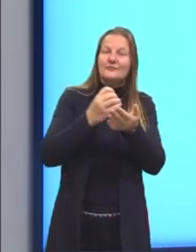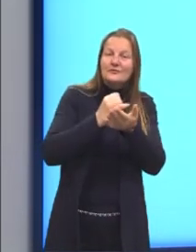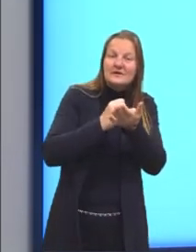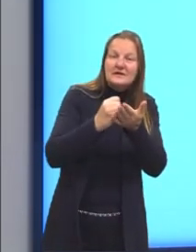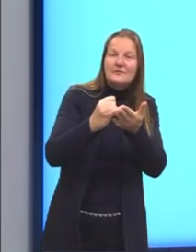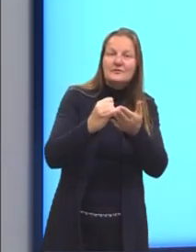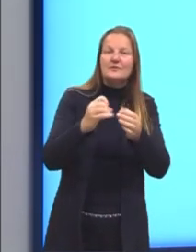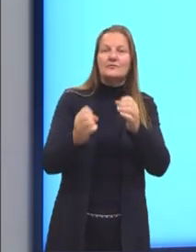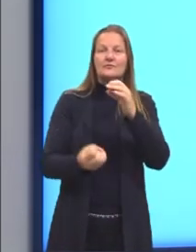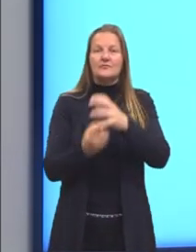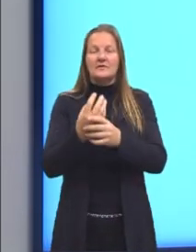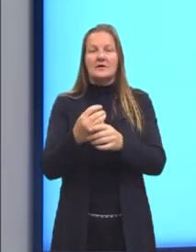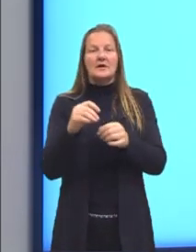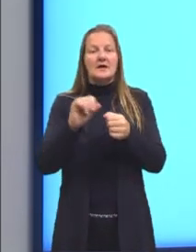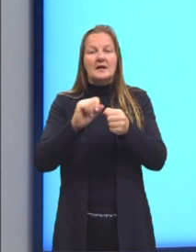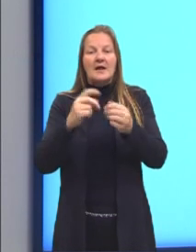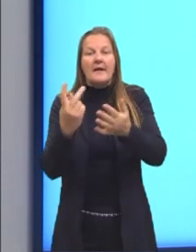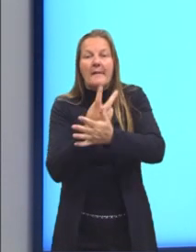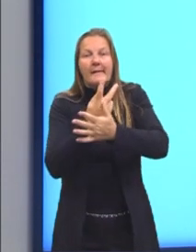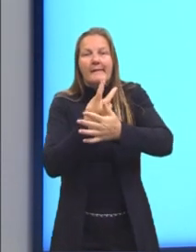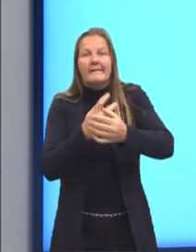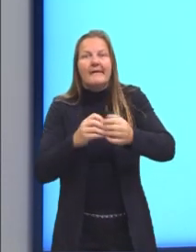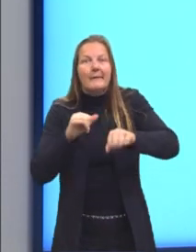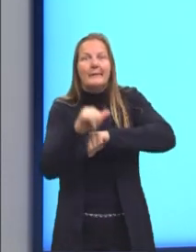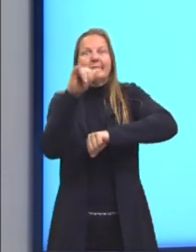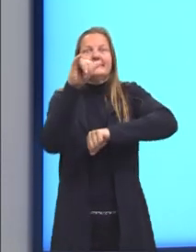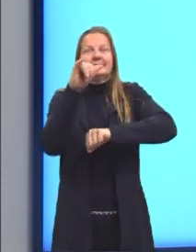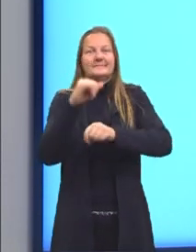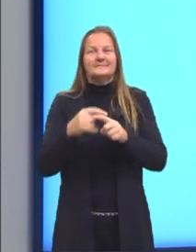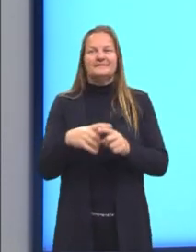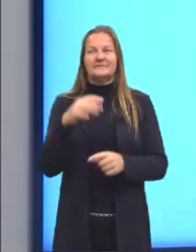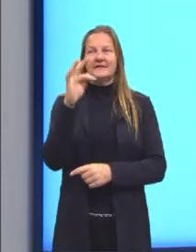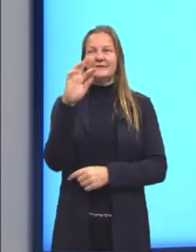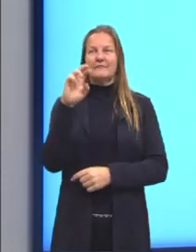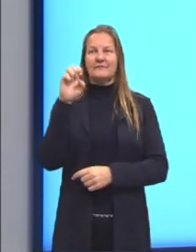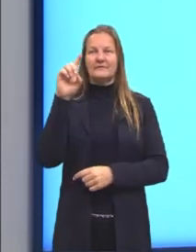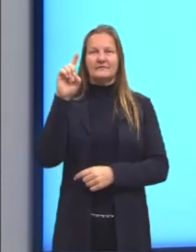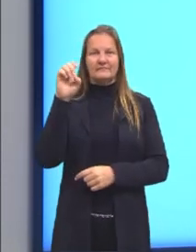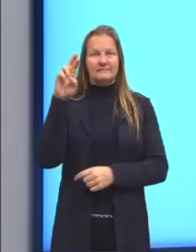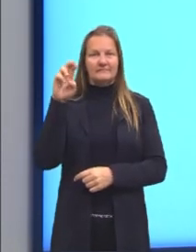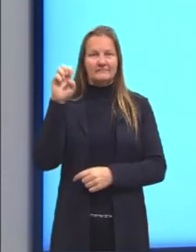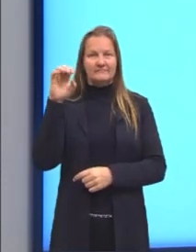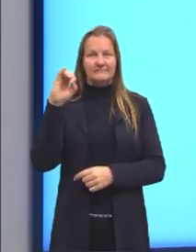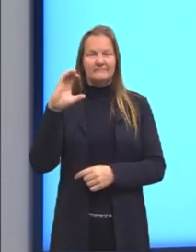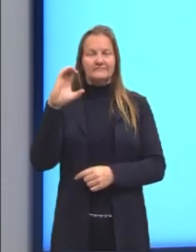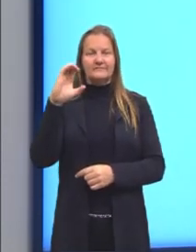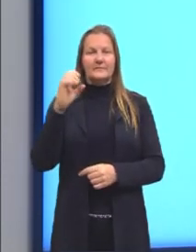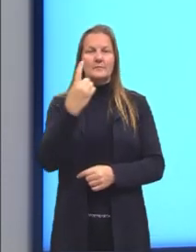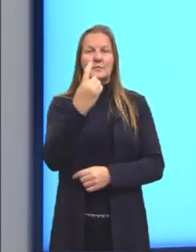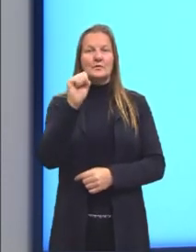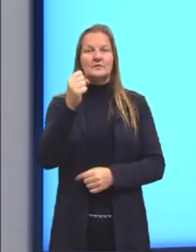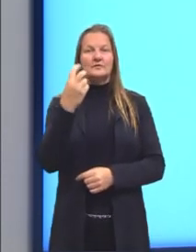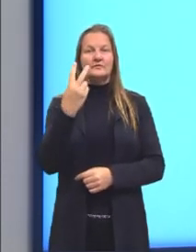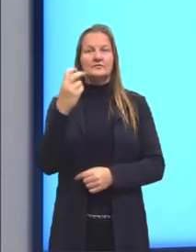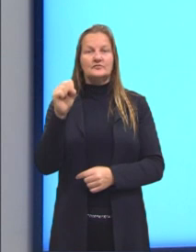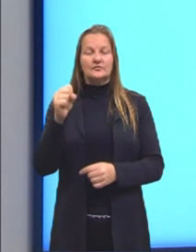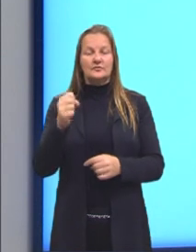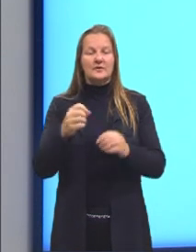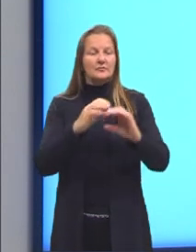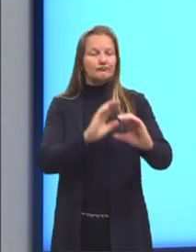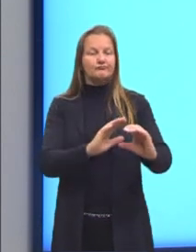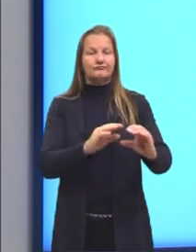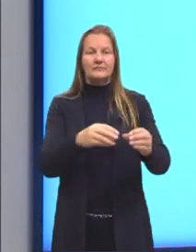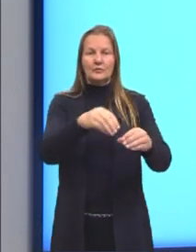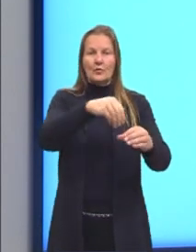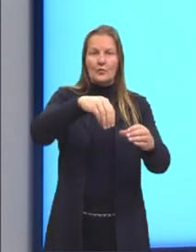dizem que foi sem querer mas o Fred frederik em 1828 deixou o cianeto de amônio